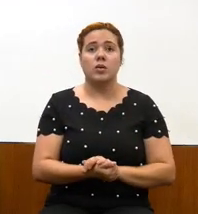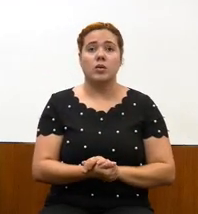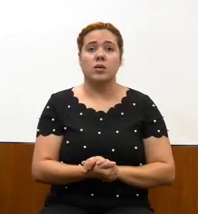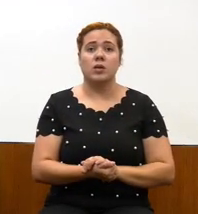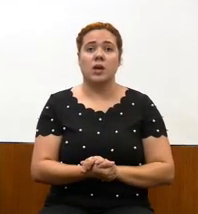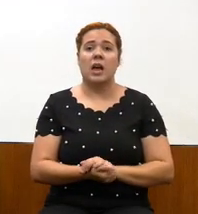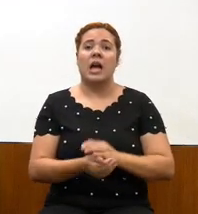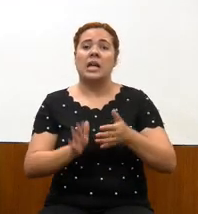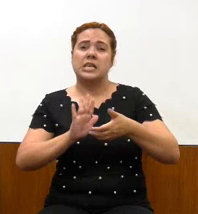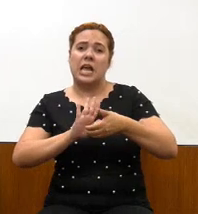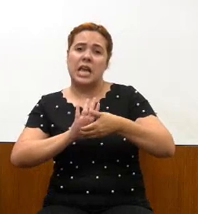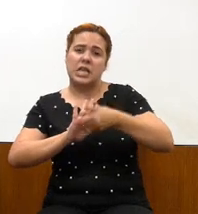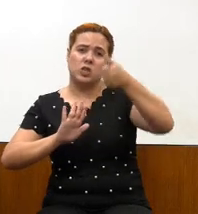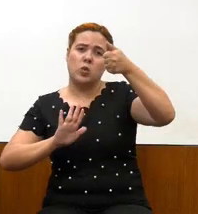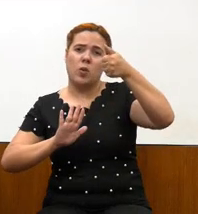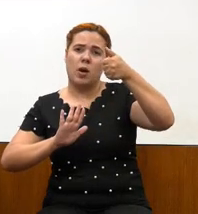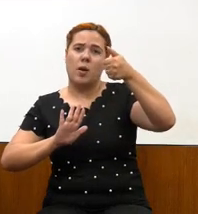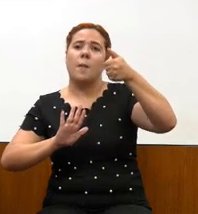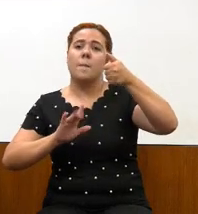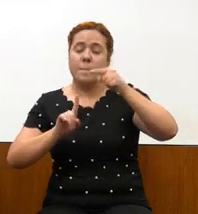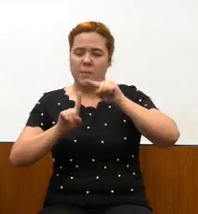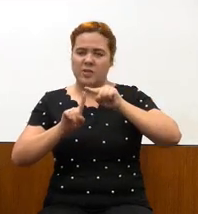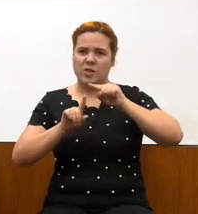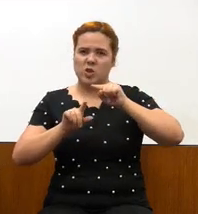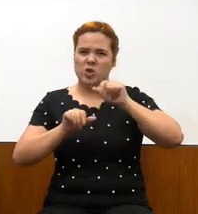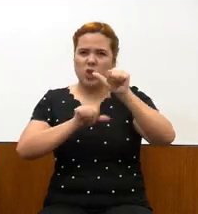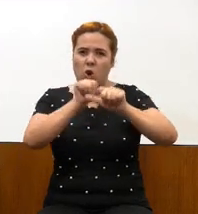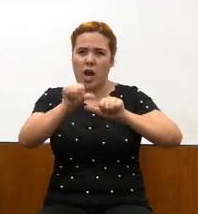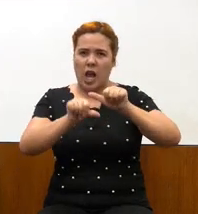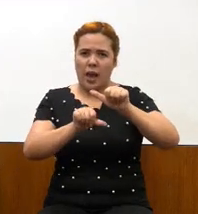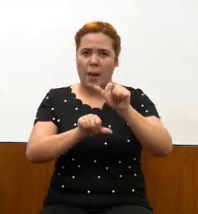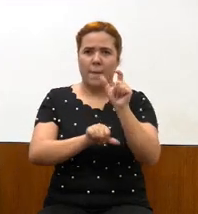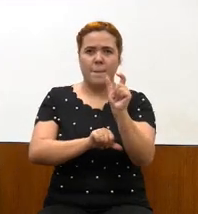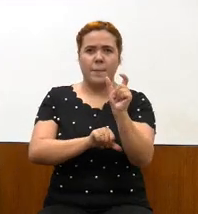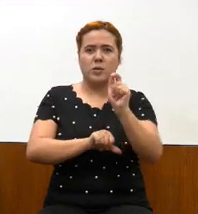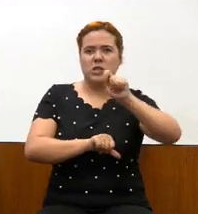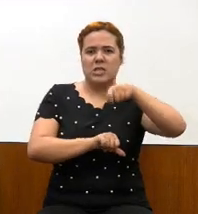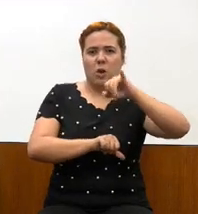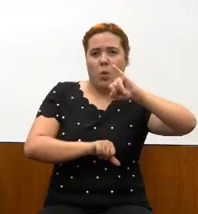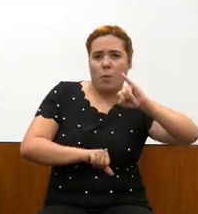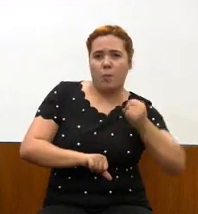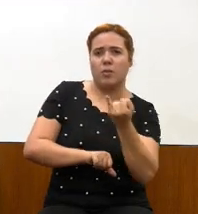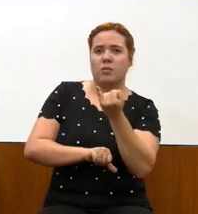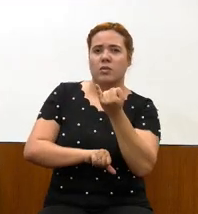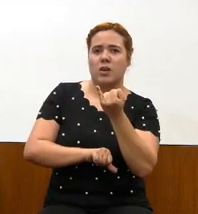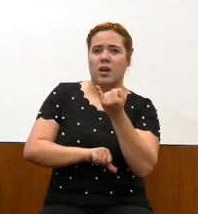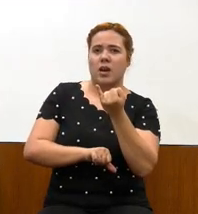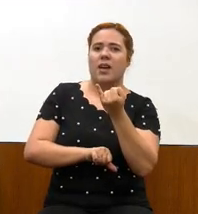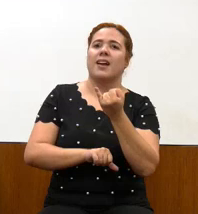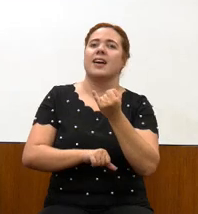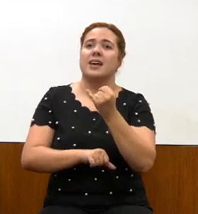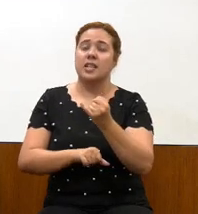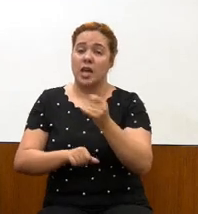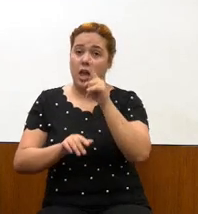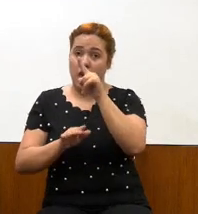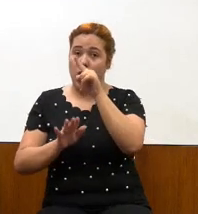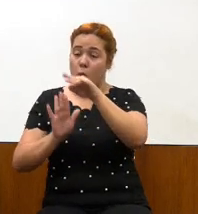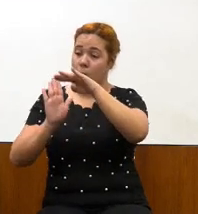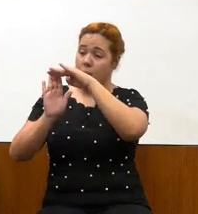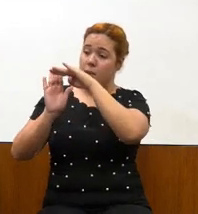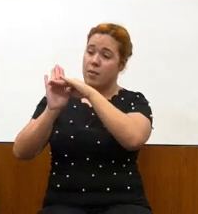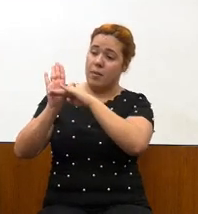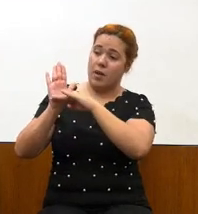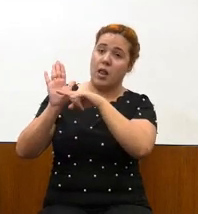por oportunidade. É uma das premissas do Instituto Manudal, organização sem